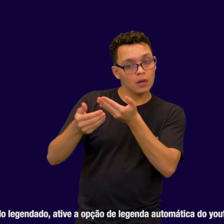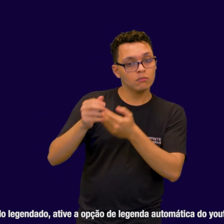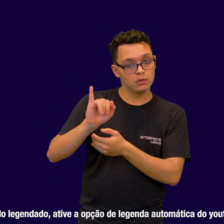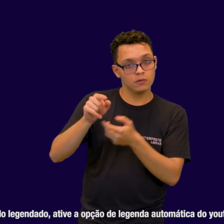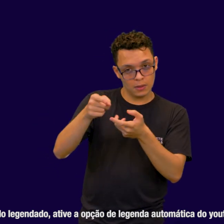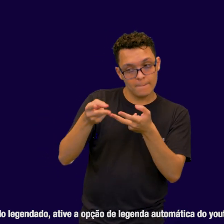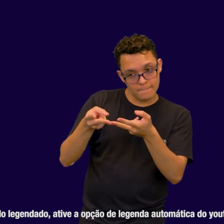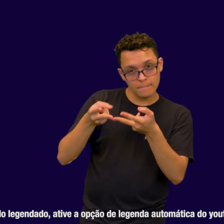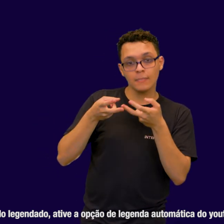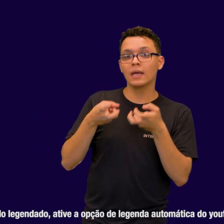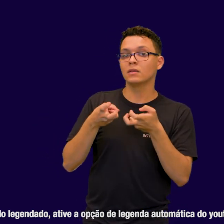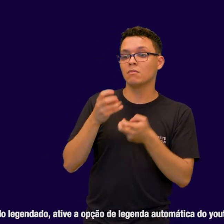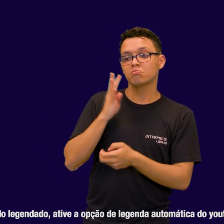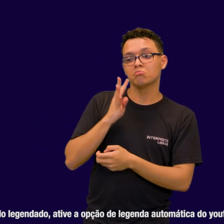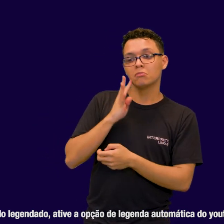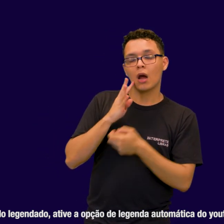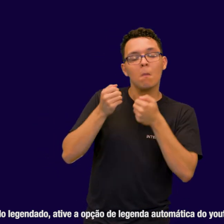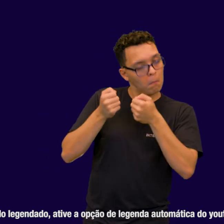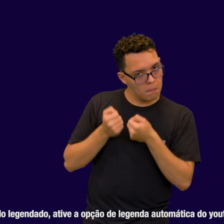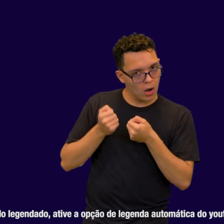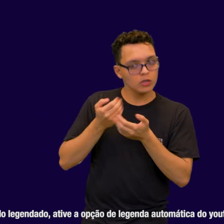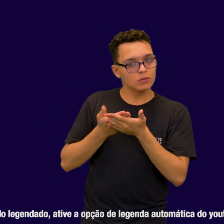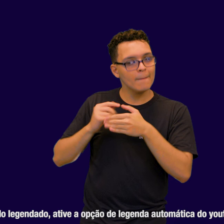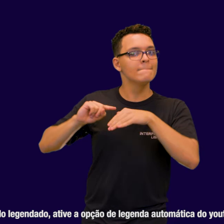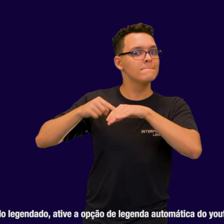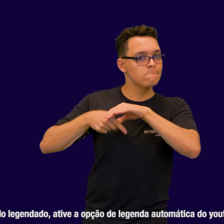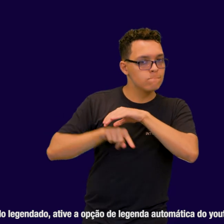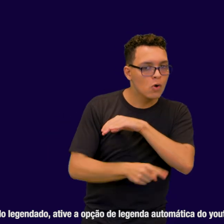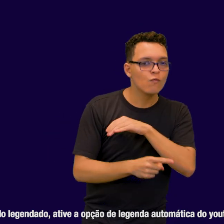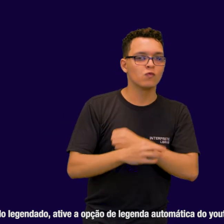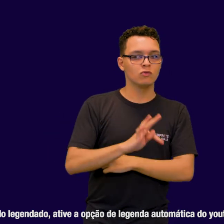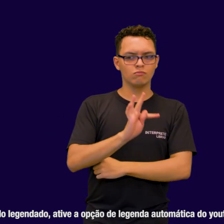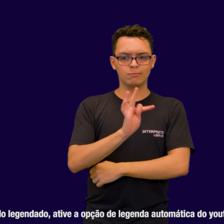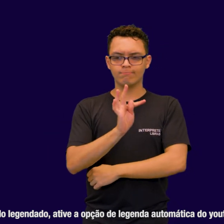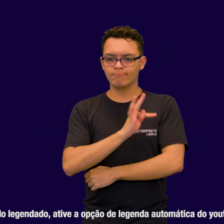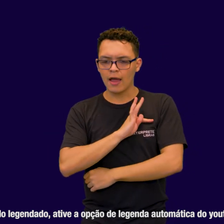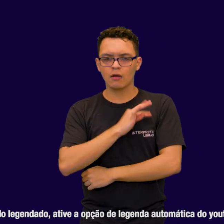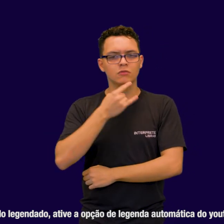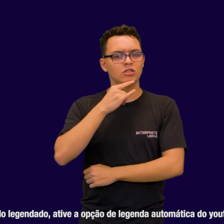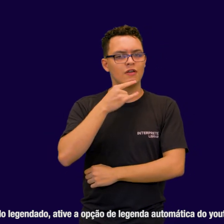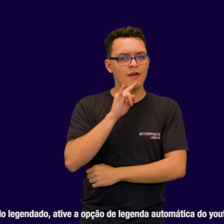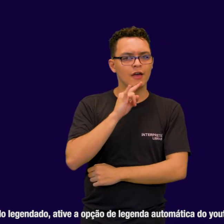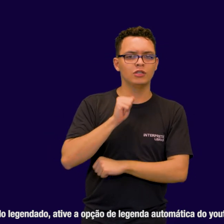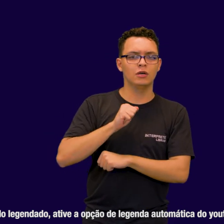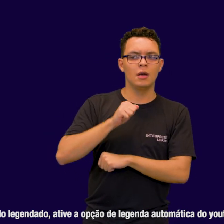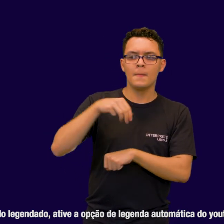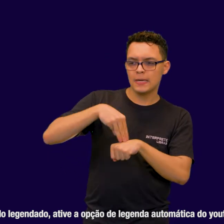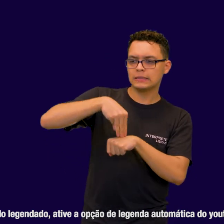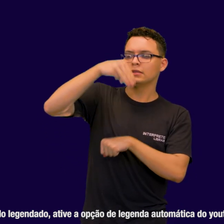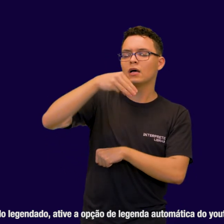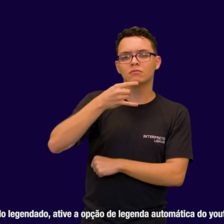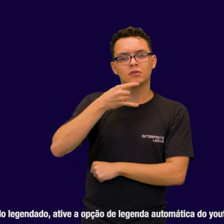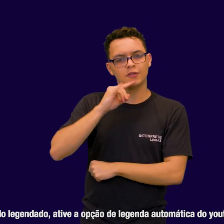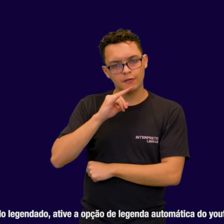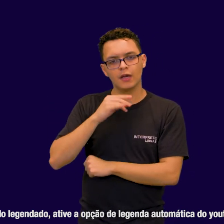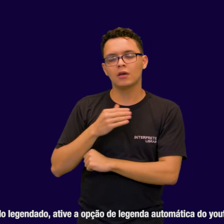pode partir para uma tecnologia cervejeira, para um sommelier de cerveja, para um mestre cervejeiro, um curso de